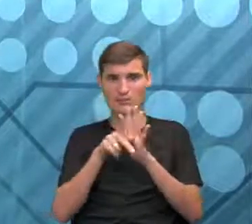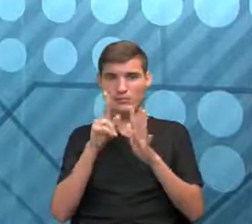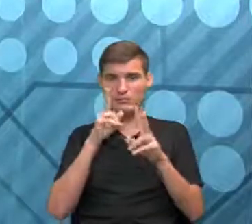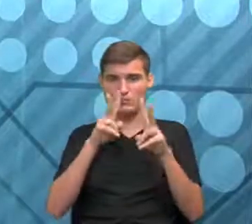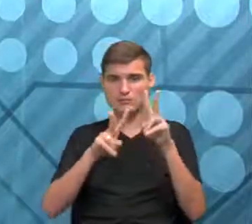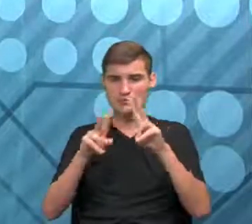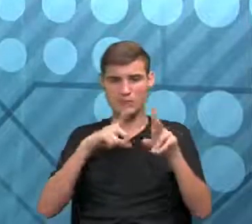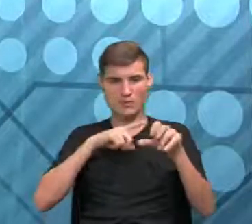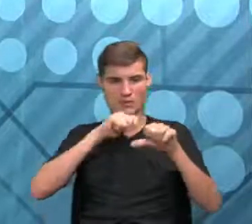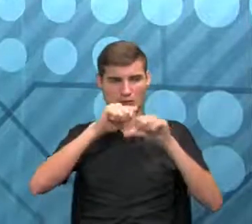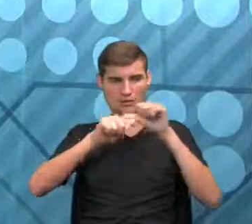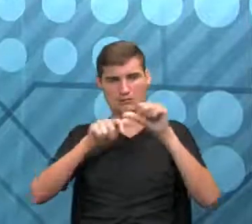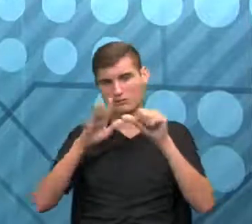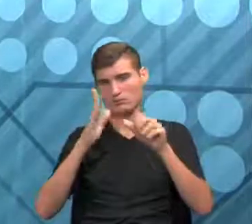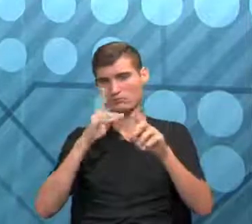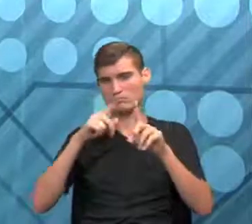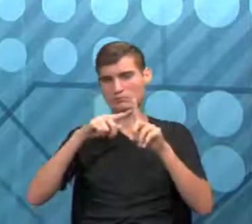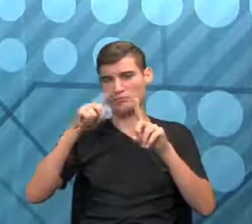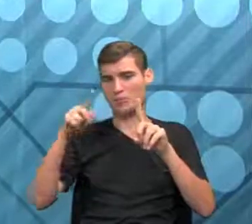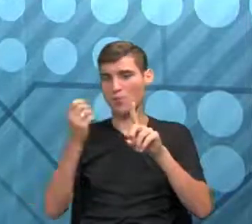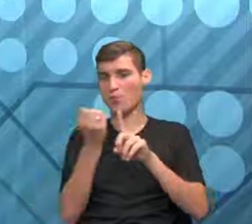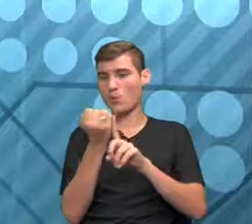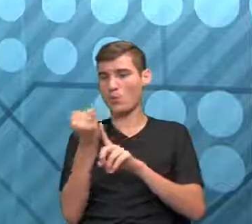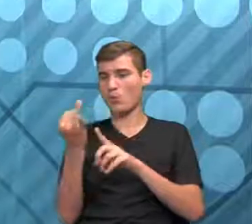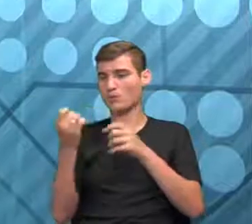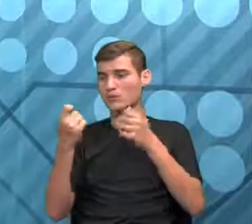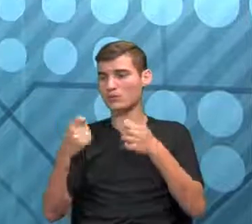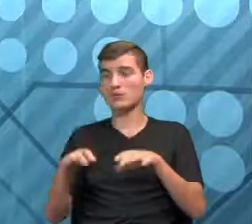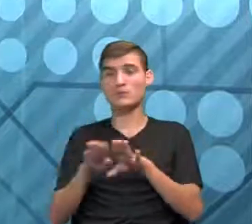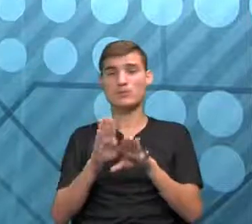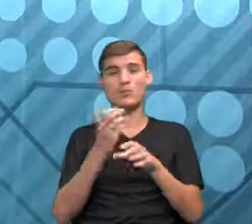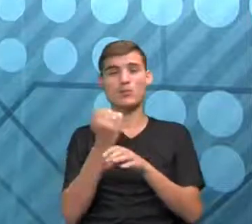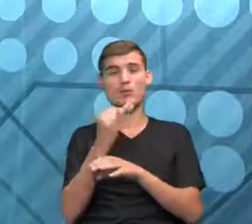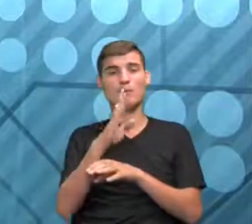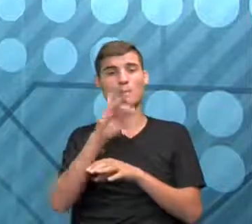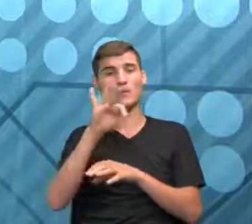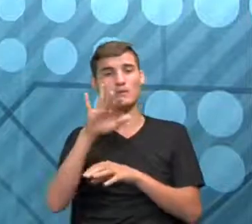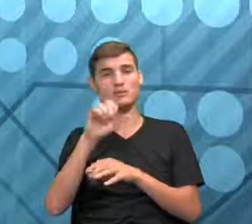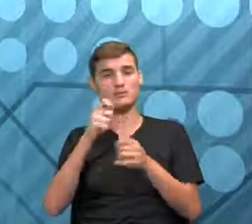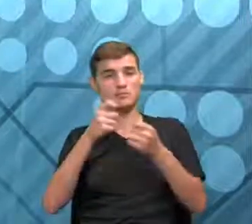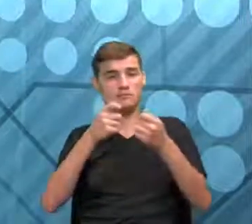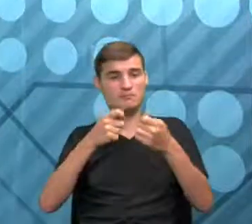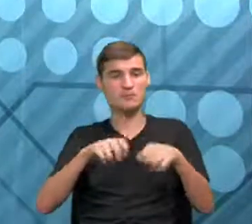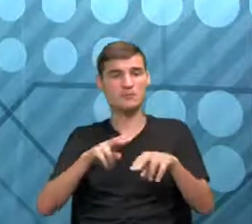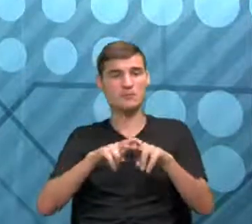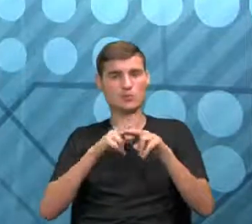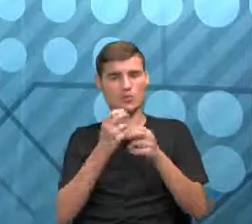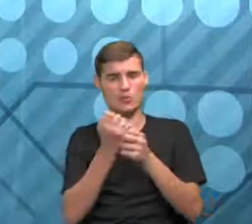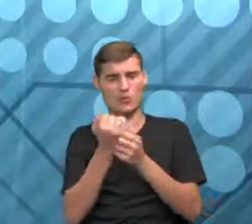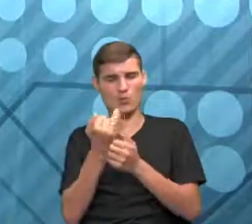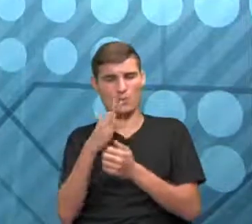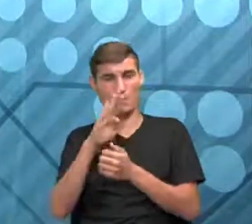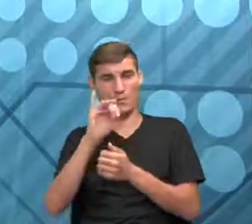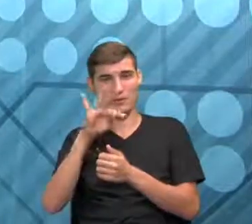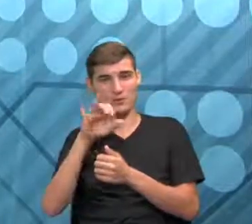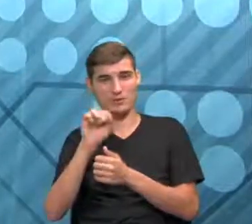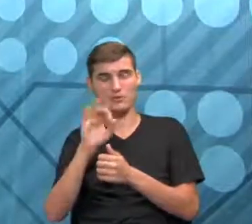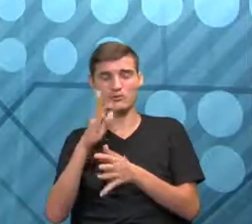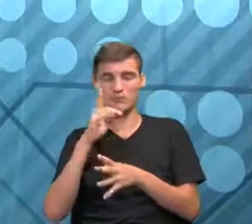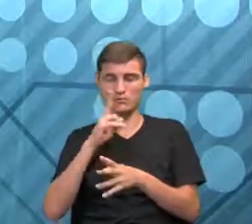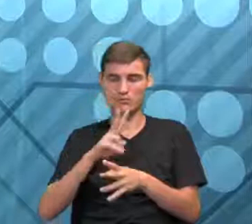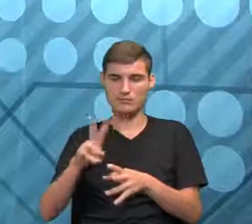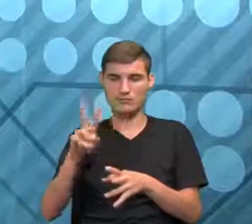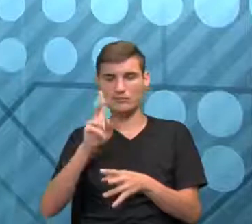níveis vão ser necessários. Com esses níveis, eu vejo quantos bits vão ser necessários. Com essa quantidade de bits, eu vejo,